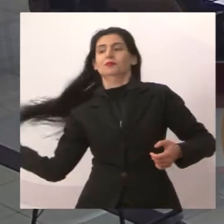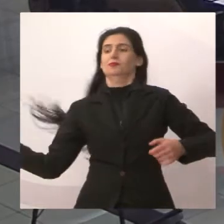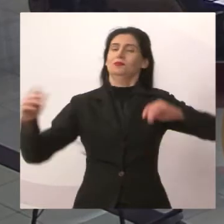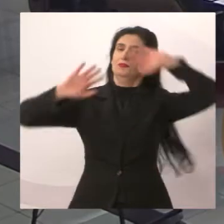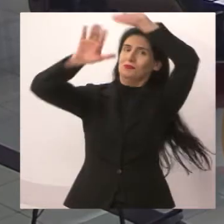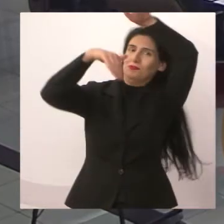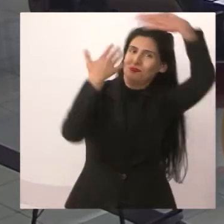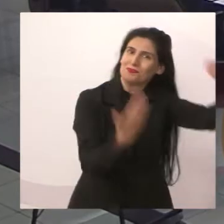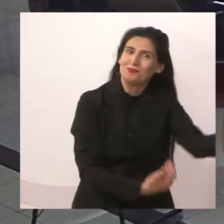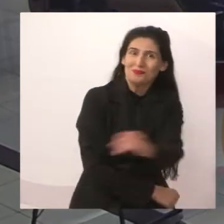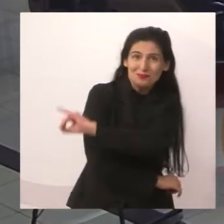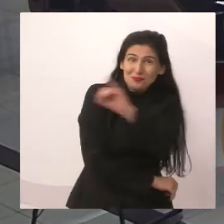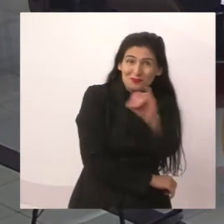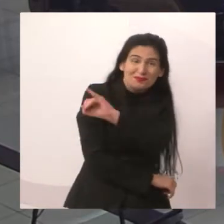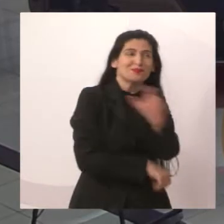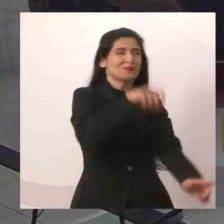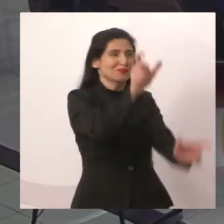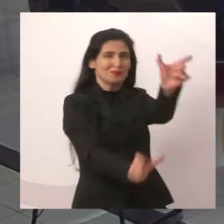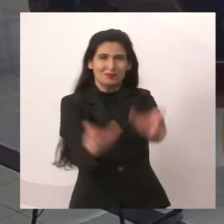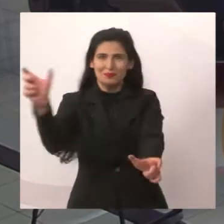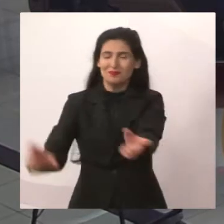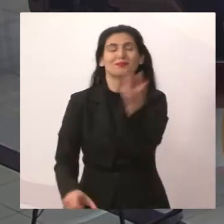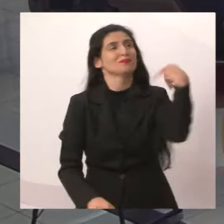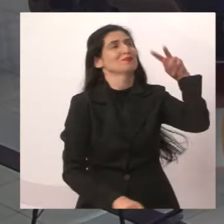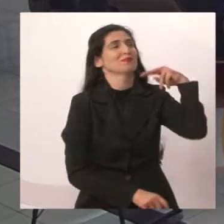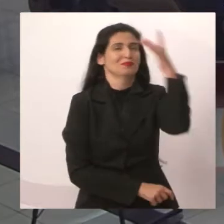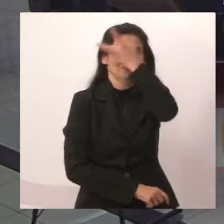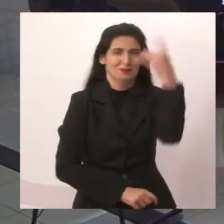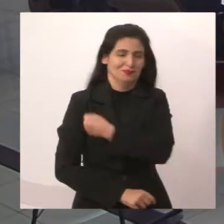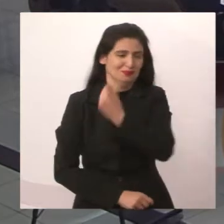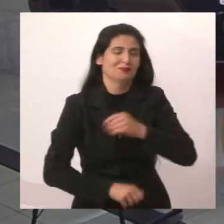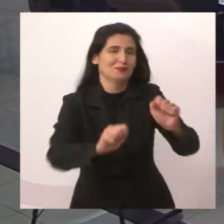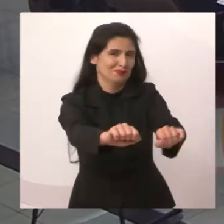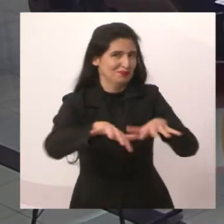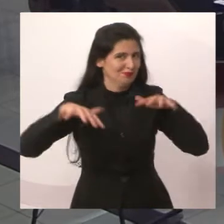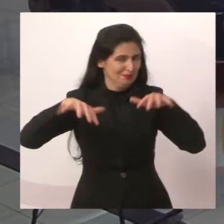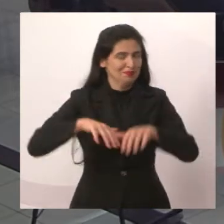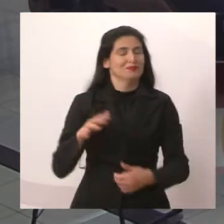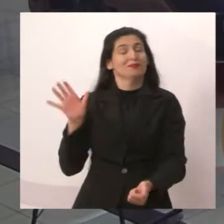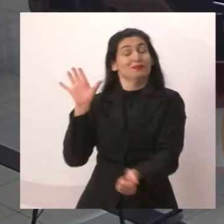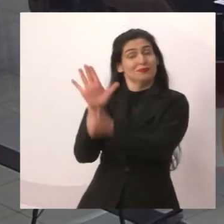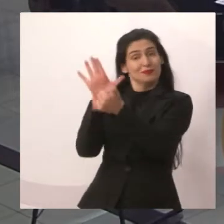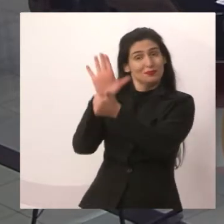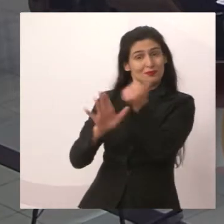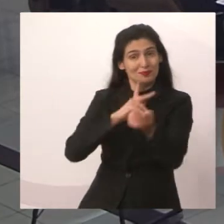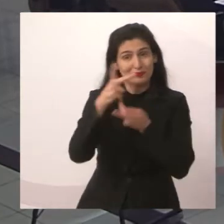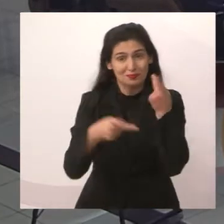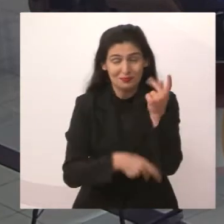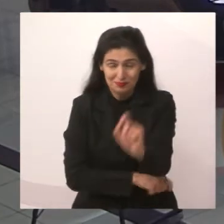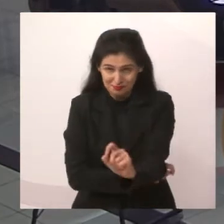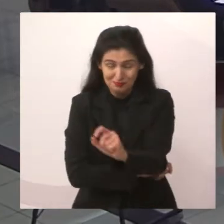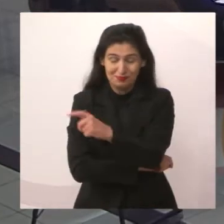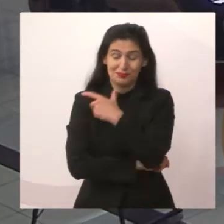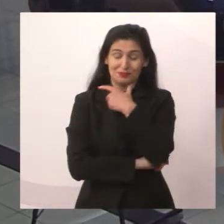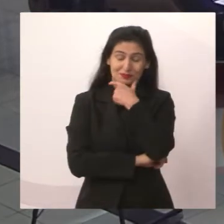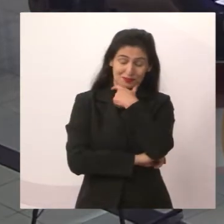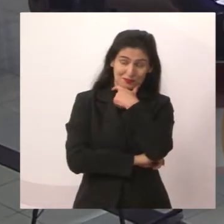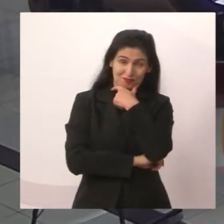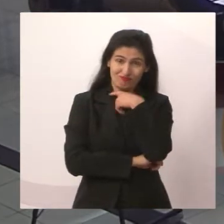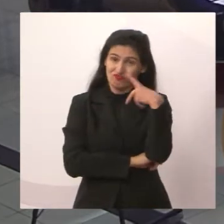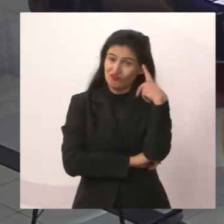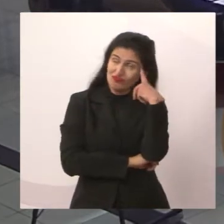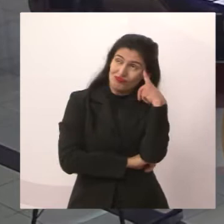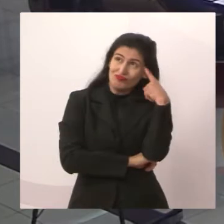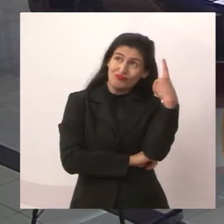Saudações à mesa, todos presentes, nobres vereadores. Primeiro aqui eu quero ressaltar que a